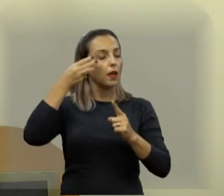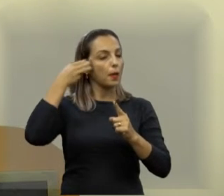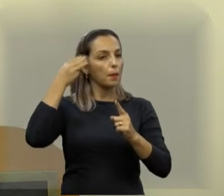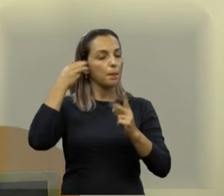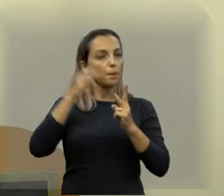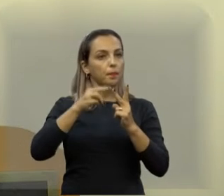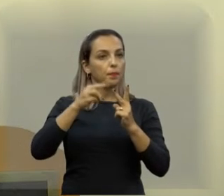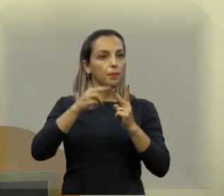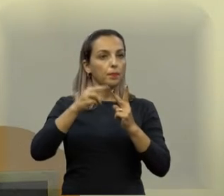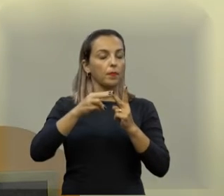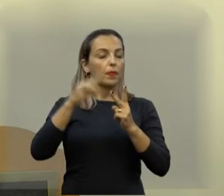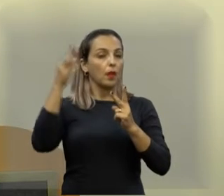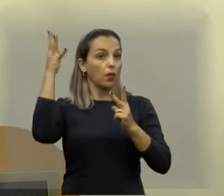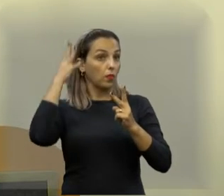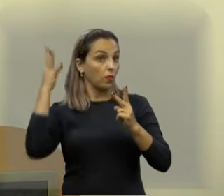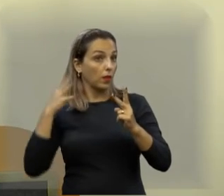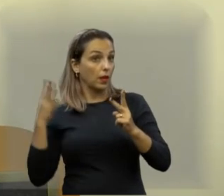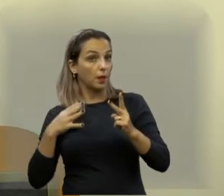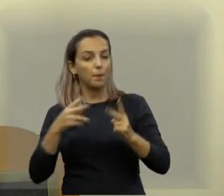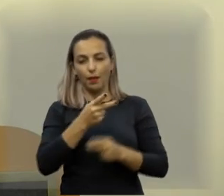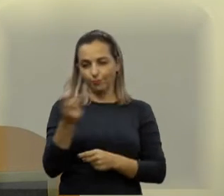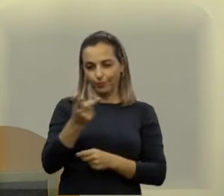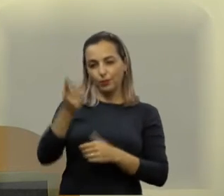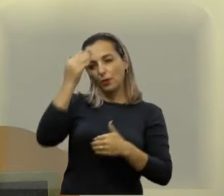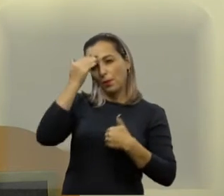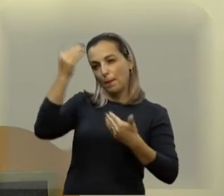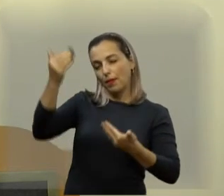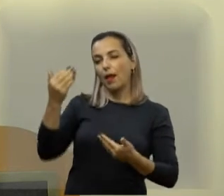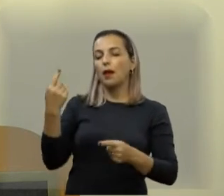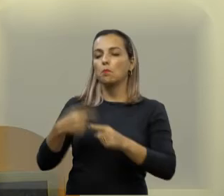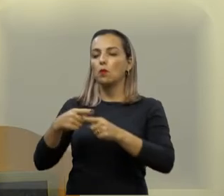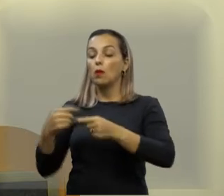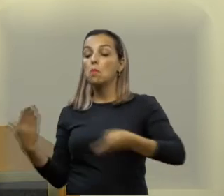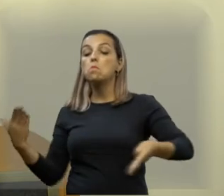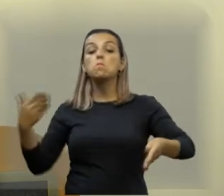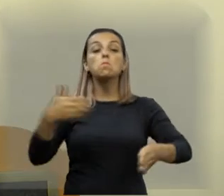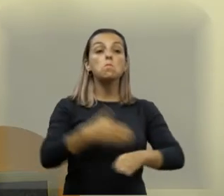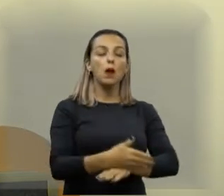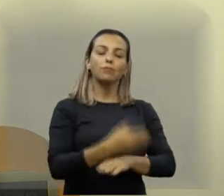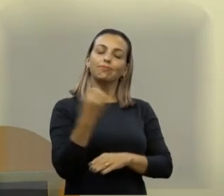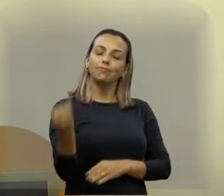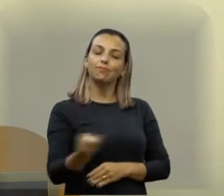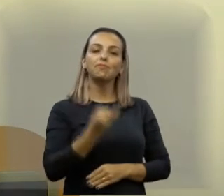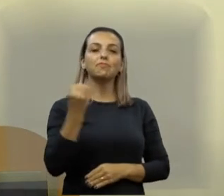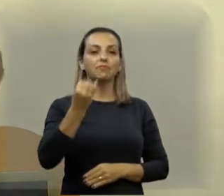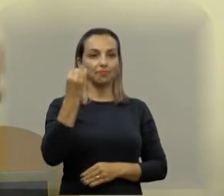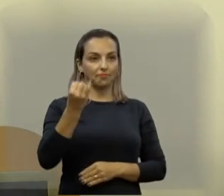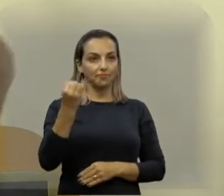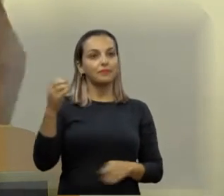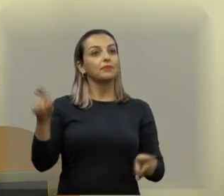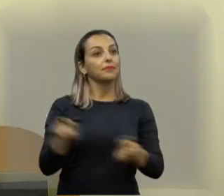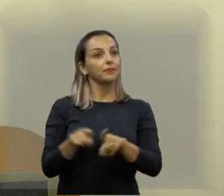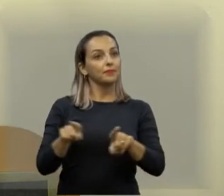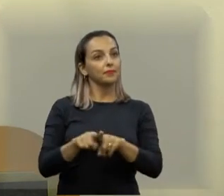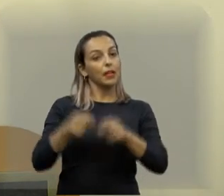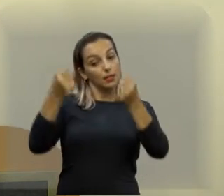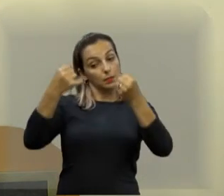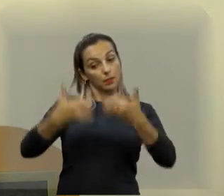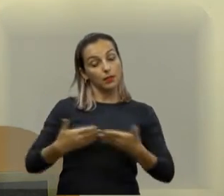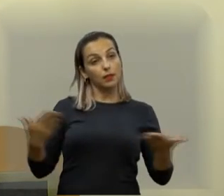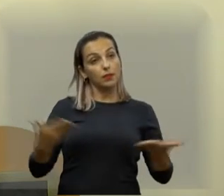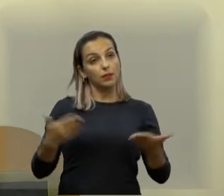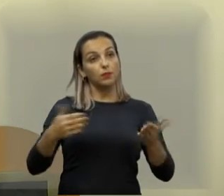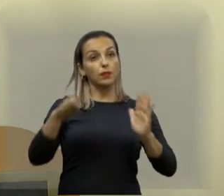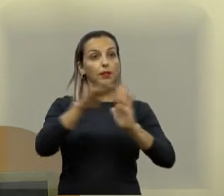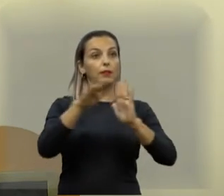ter tido naquele espaço que foi tão valoroso pra gente da assessoria né Oi e a gente teve que eu vou explicar para vocês como que foi que o